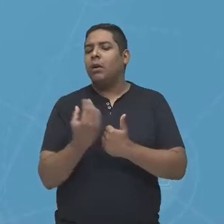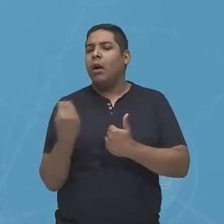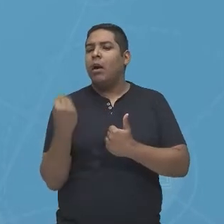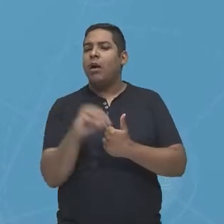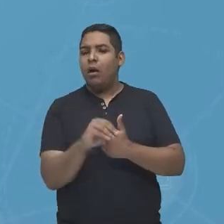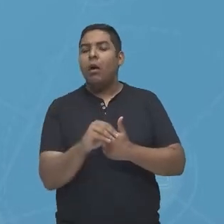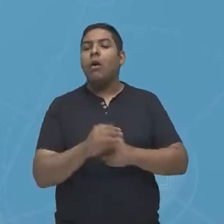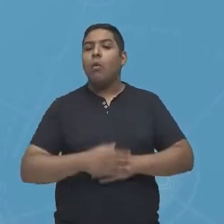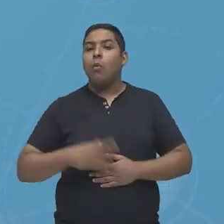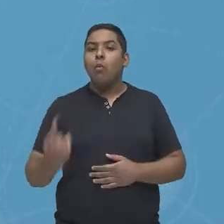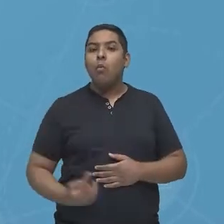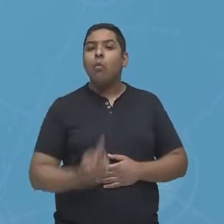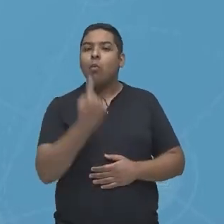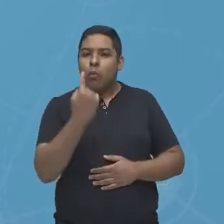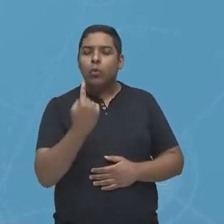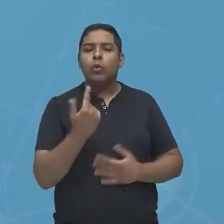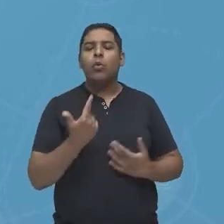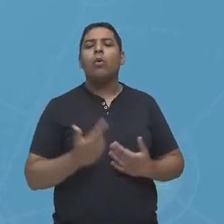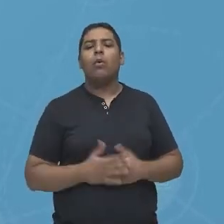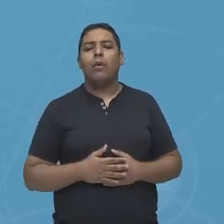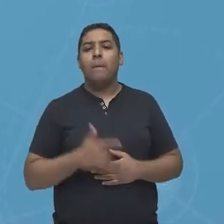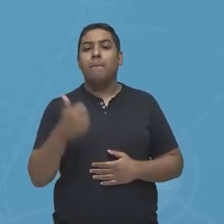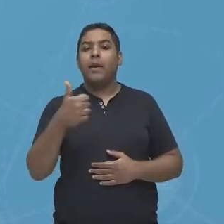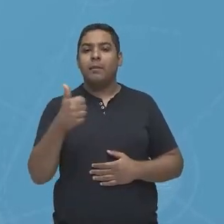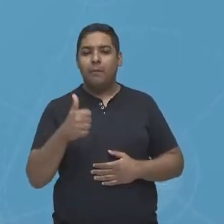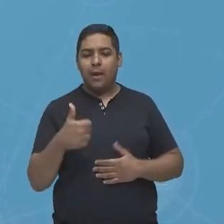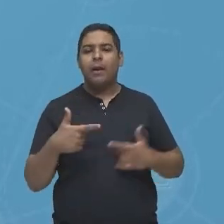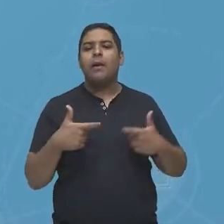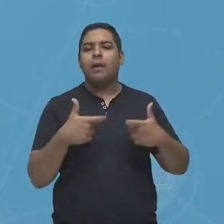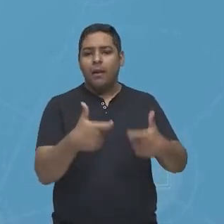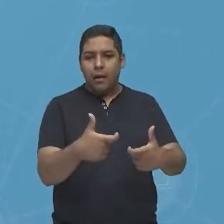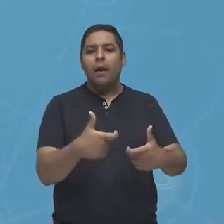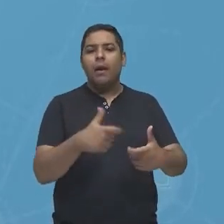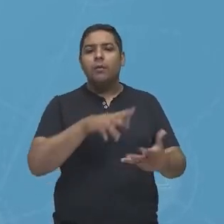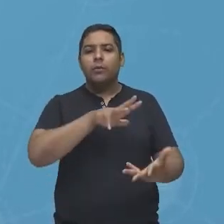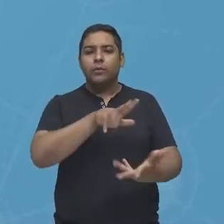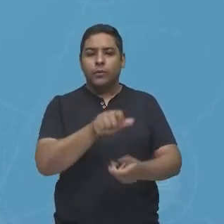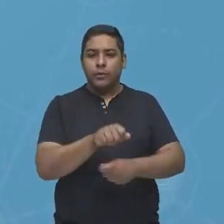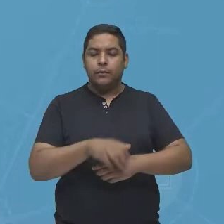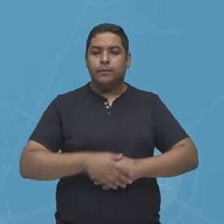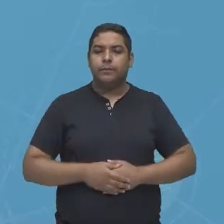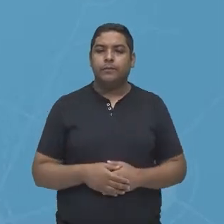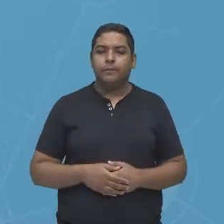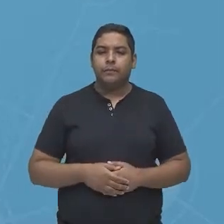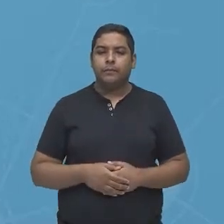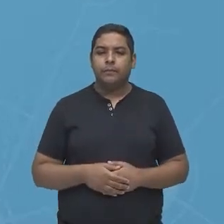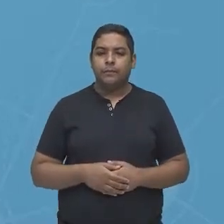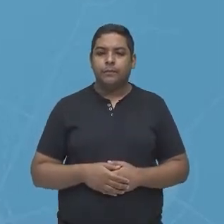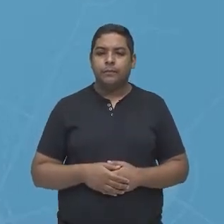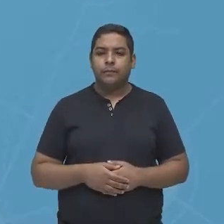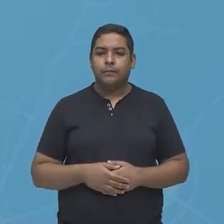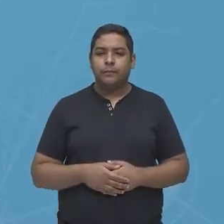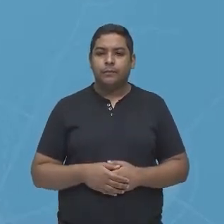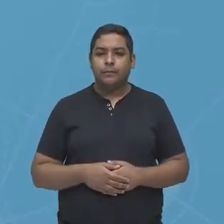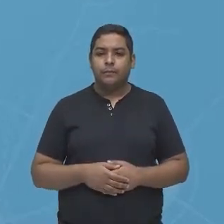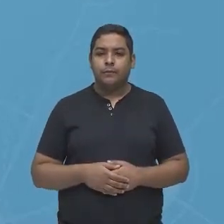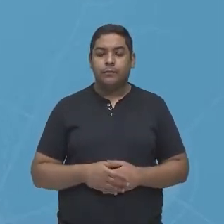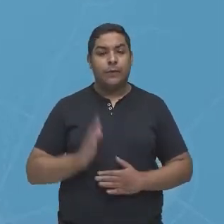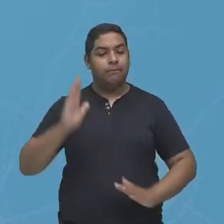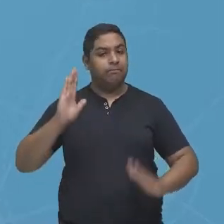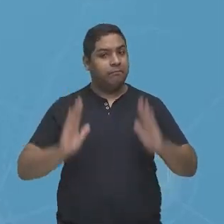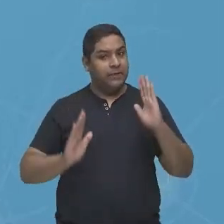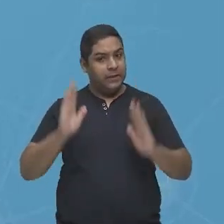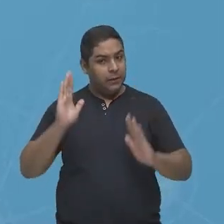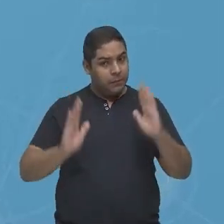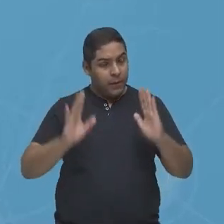causador da Primeira Guerra Mundial e ali sendo punido exclusivamente por isso. Ponham-se aí nesse momento. Então, vocês